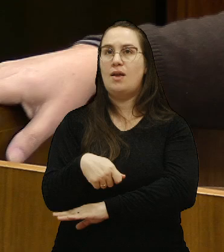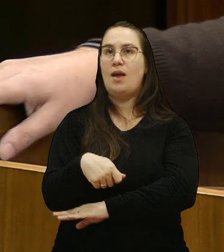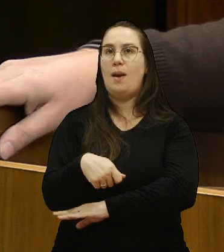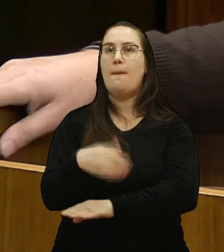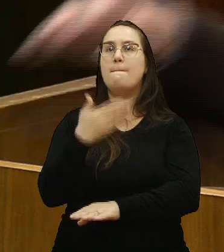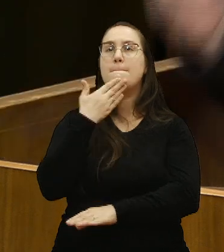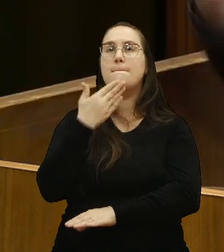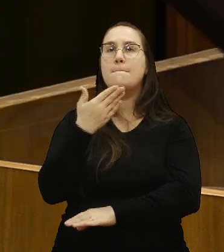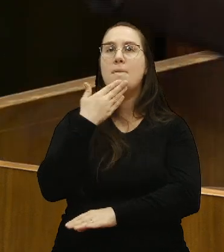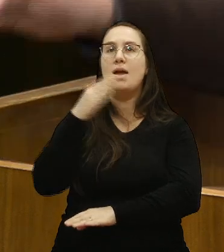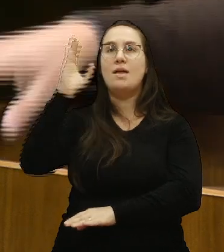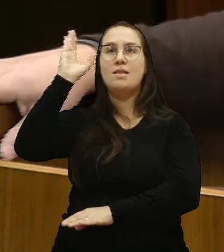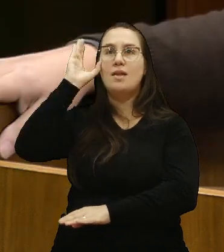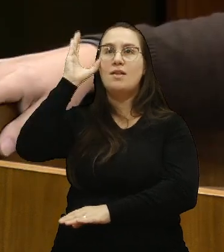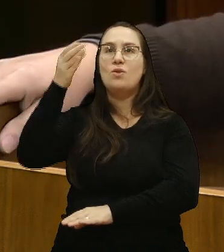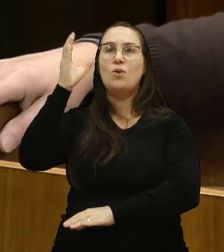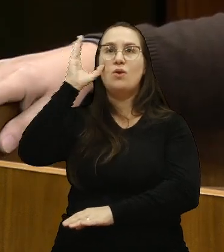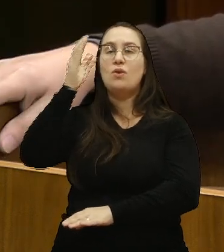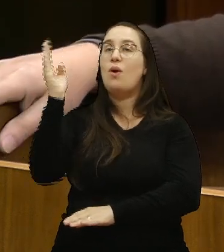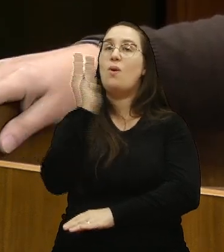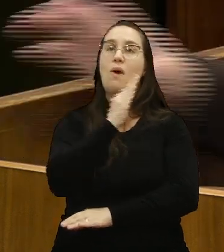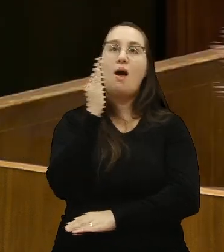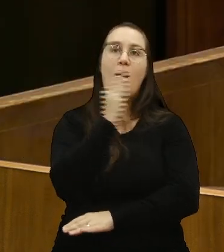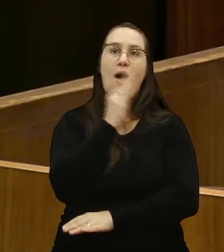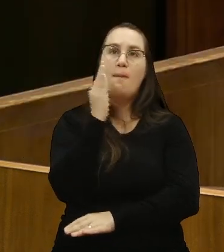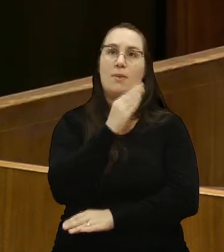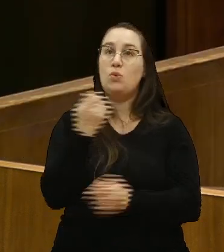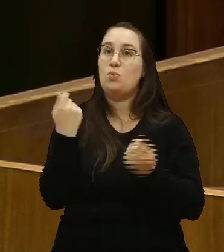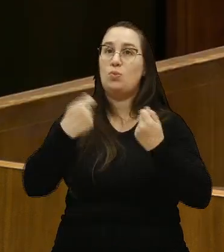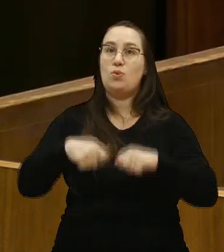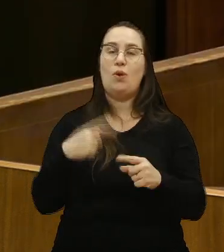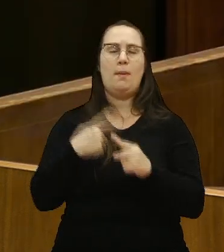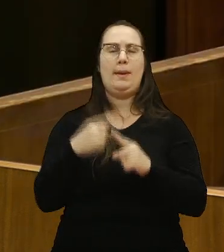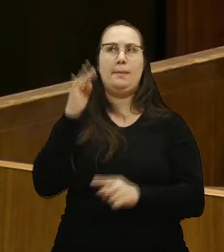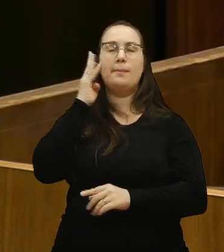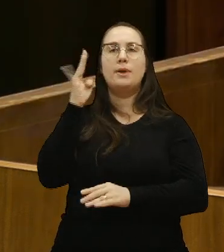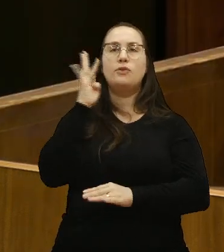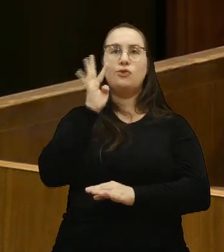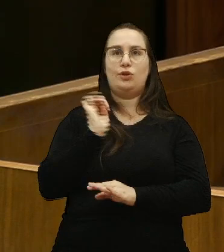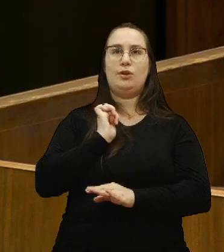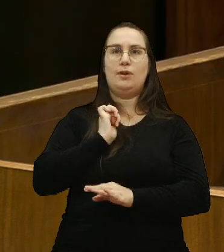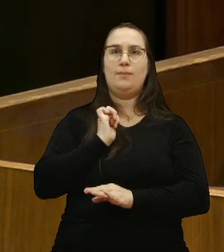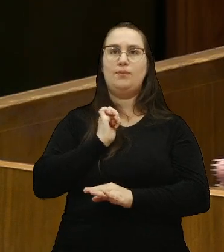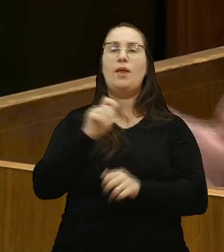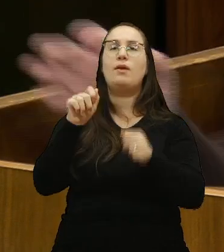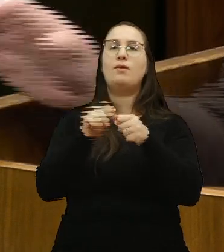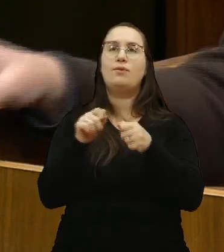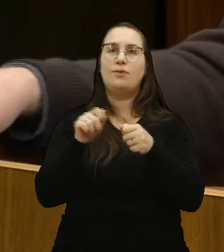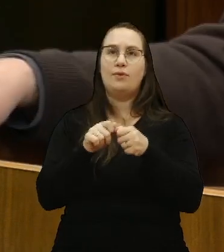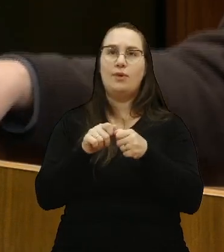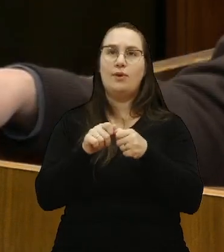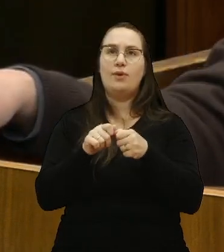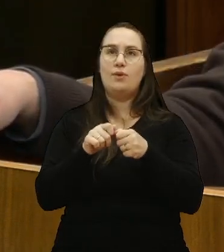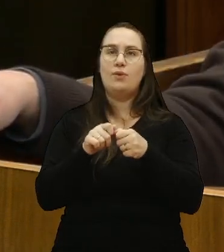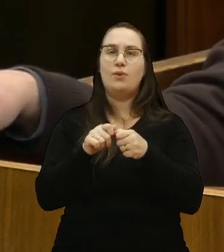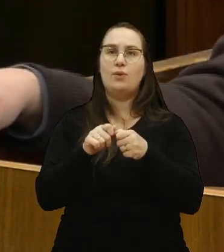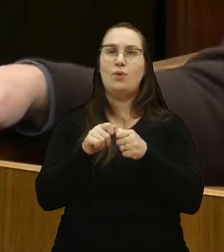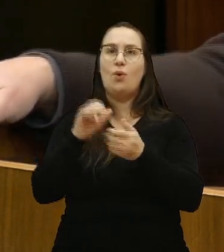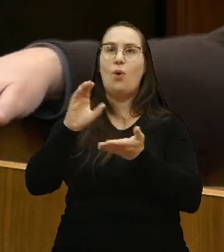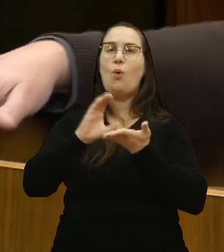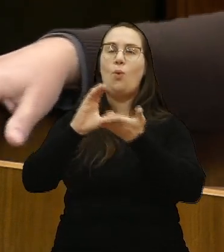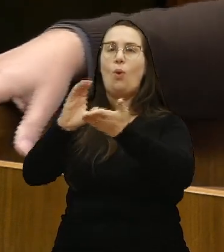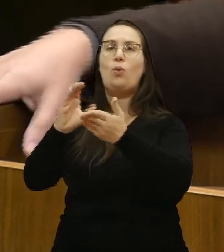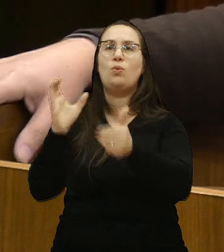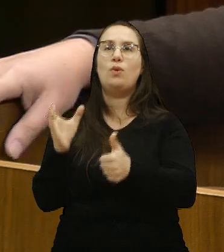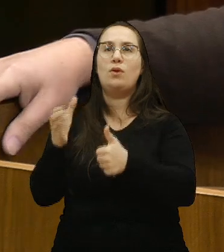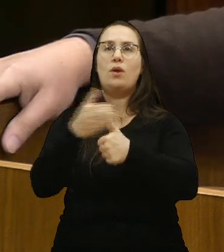sancione decisões o quanto mais rápido possível. Porque tu imagina, é feito o Conselho